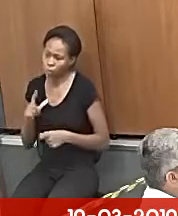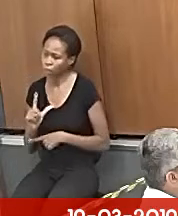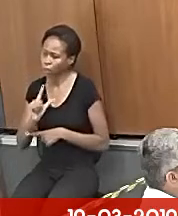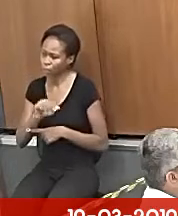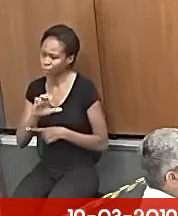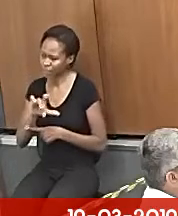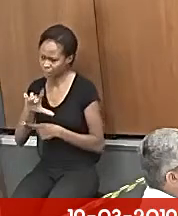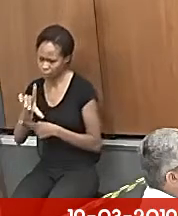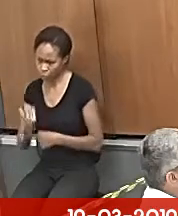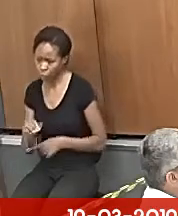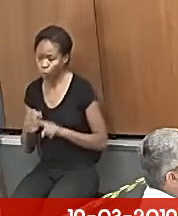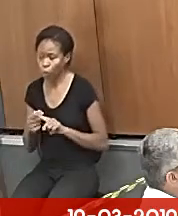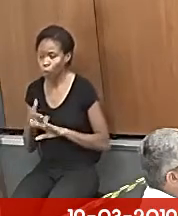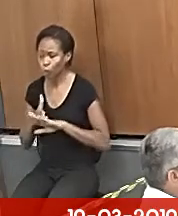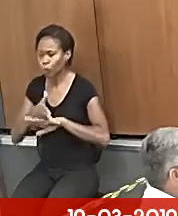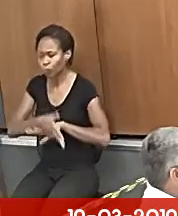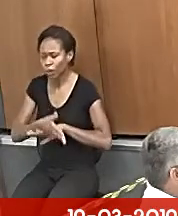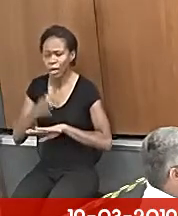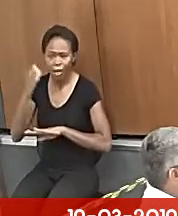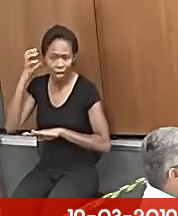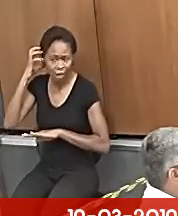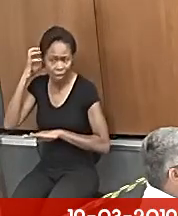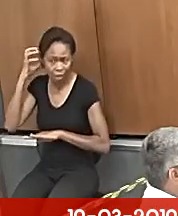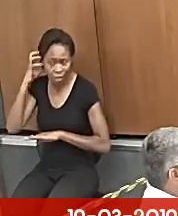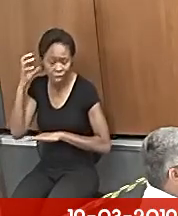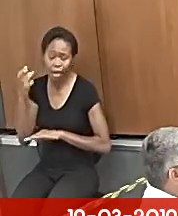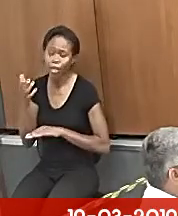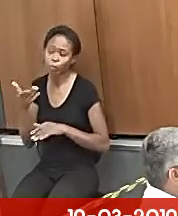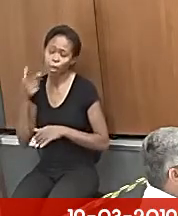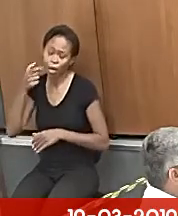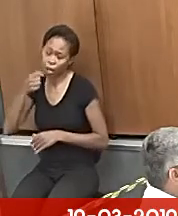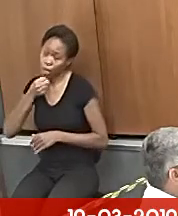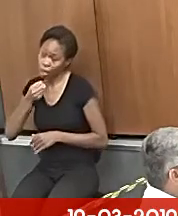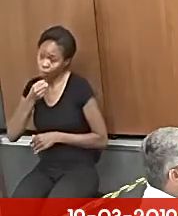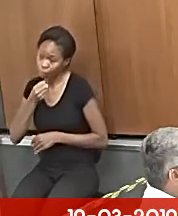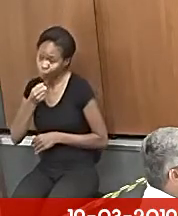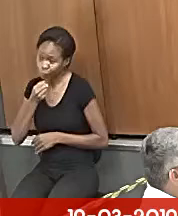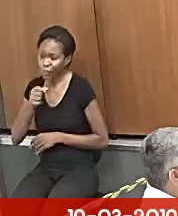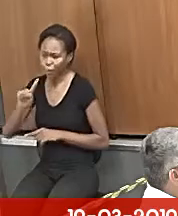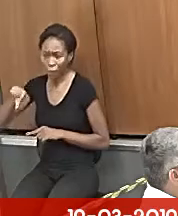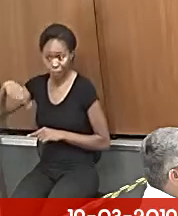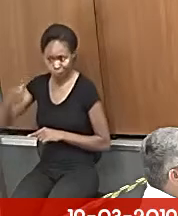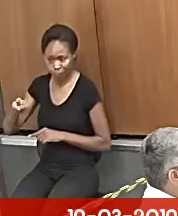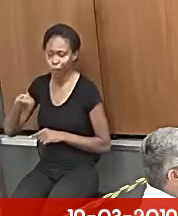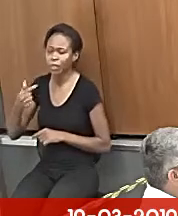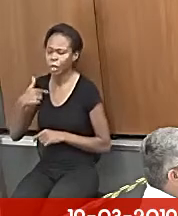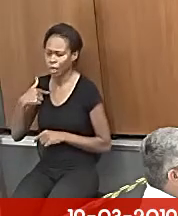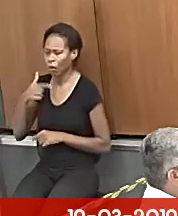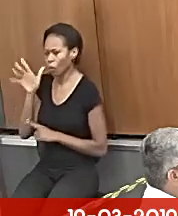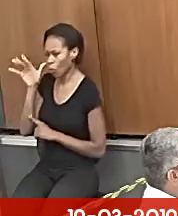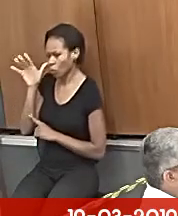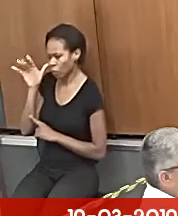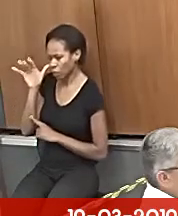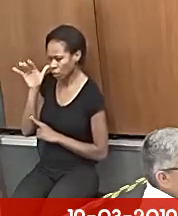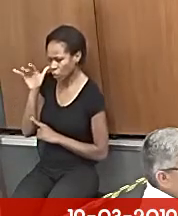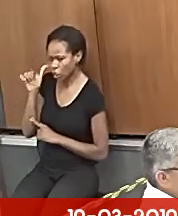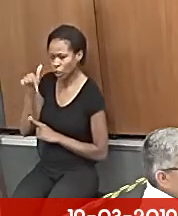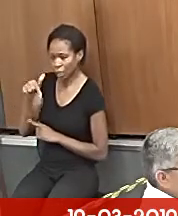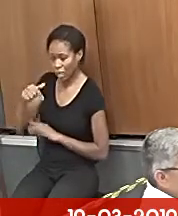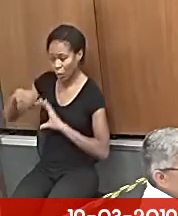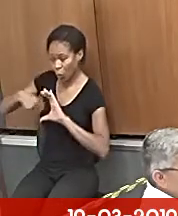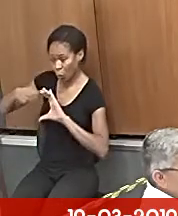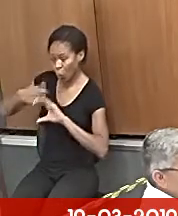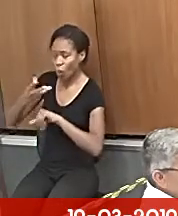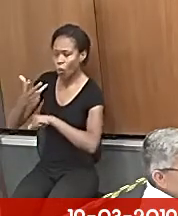itatiaia dar uma entrevista sobre essa audiência mas depois vou assistir todo o vídeo da audiência já pedi minha assessoria